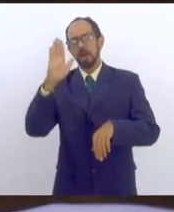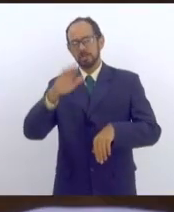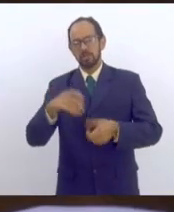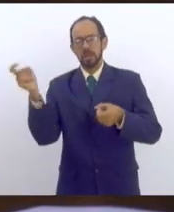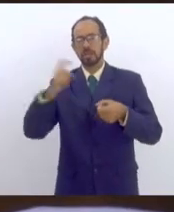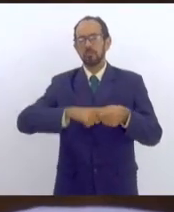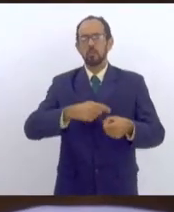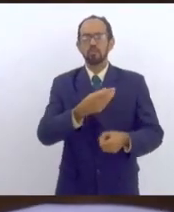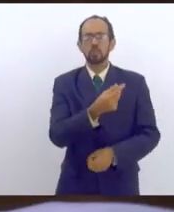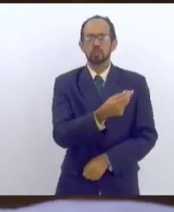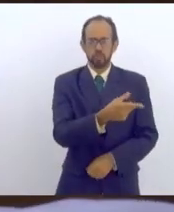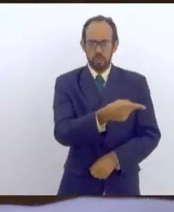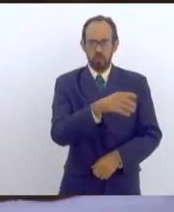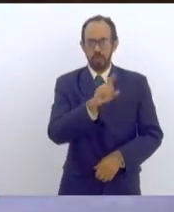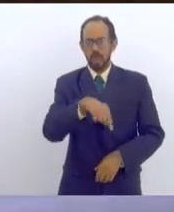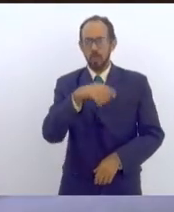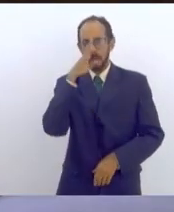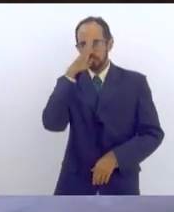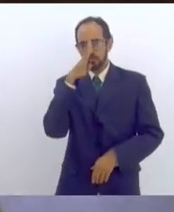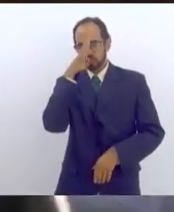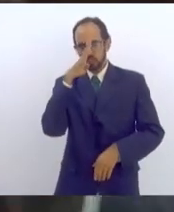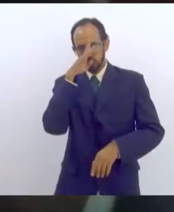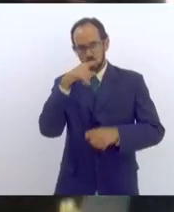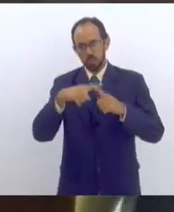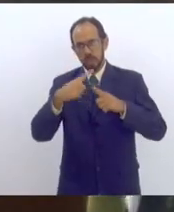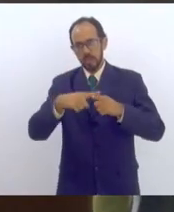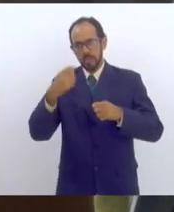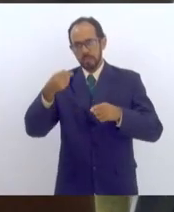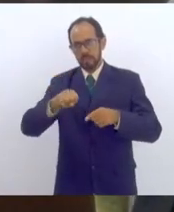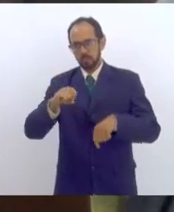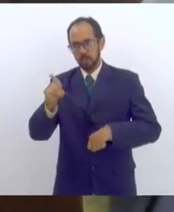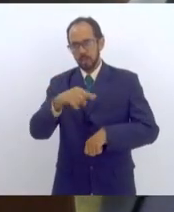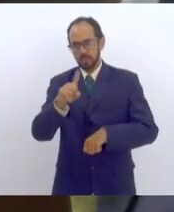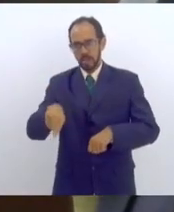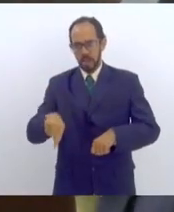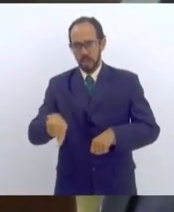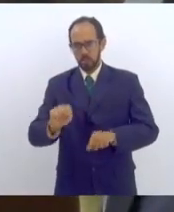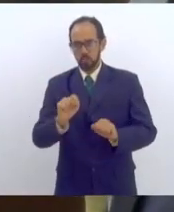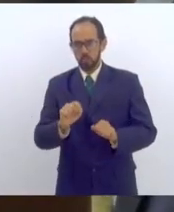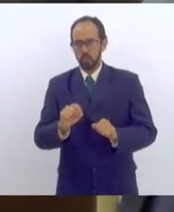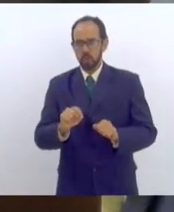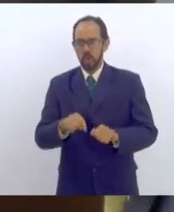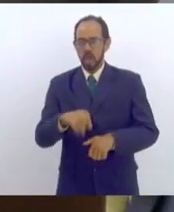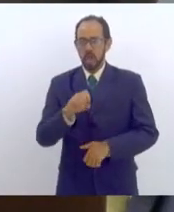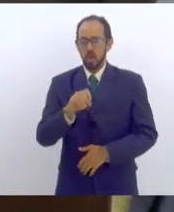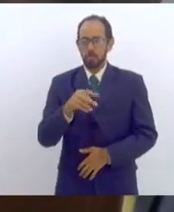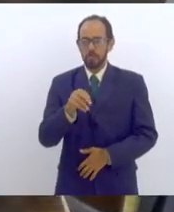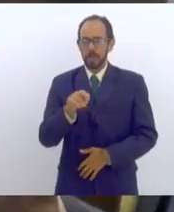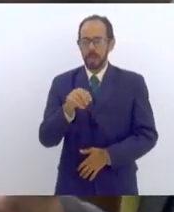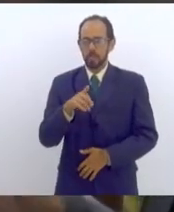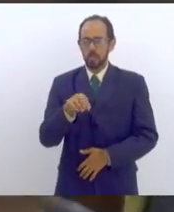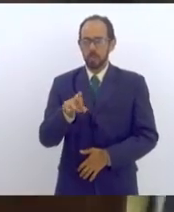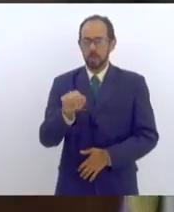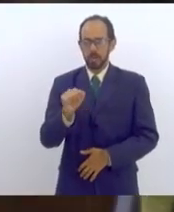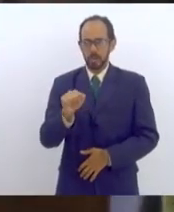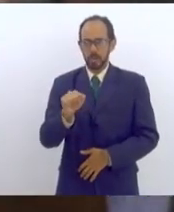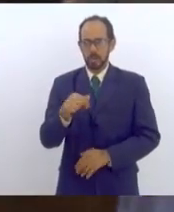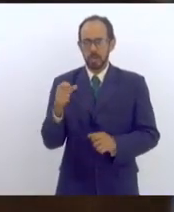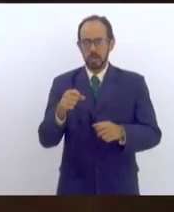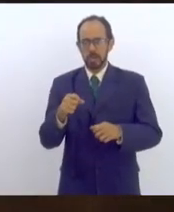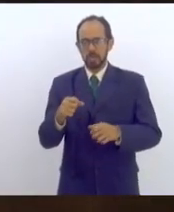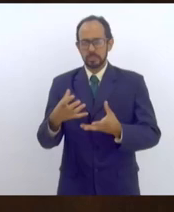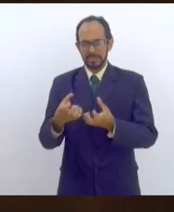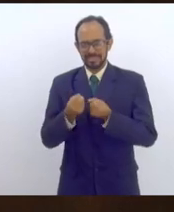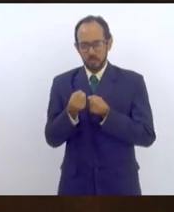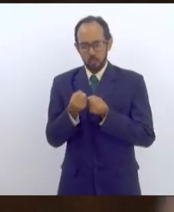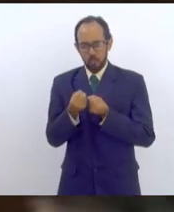que uma vez que a empresa já fez o distrato, que está previsto, a operadora de cartão de crédito segura,